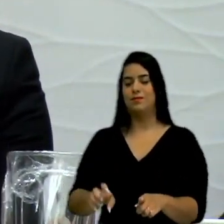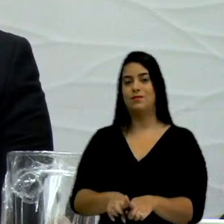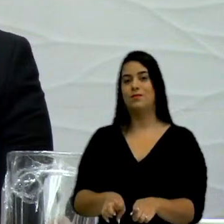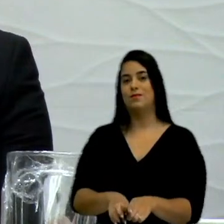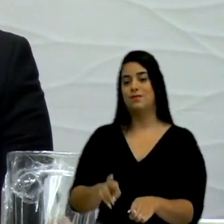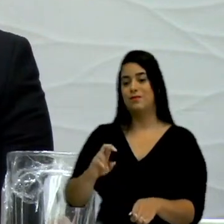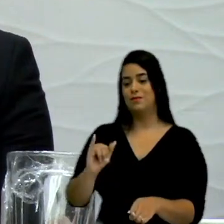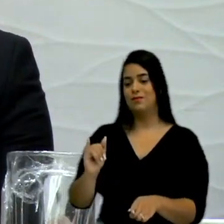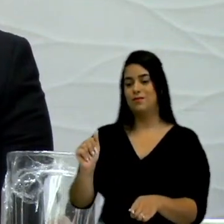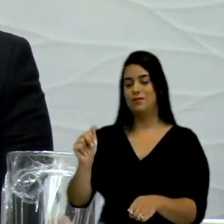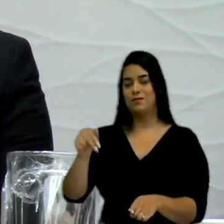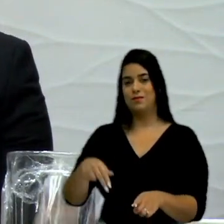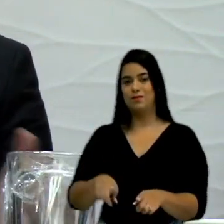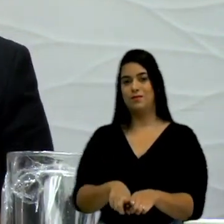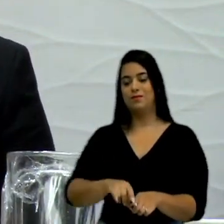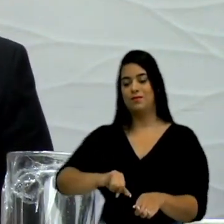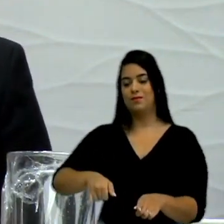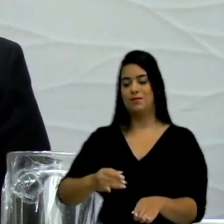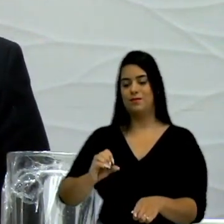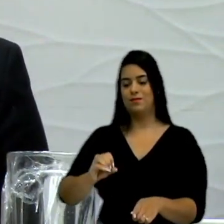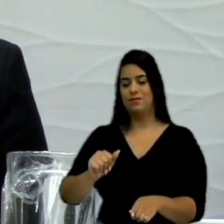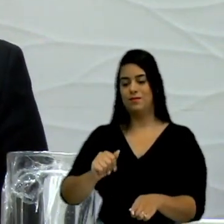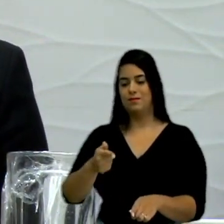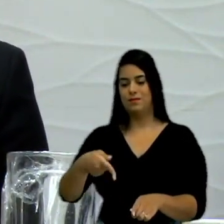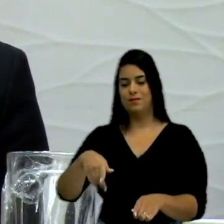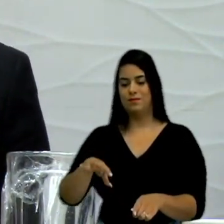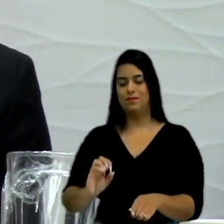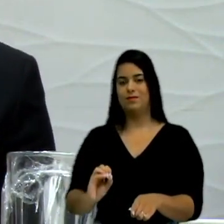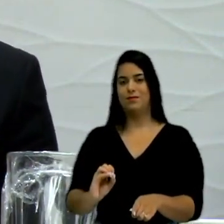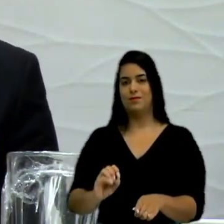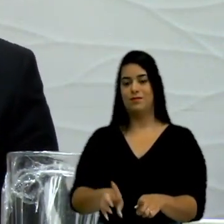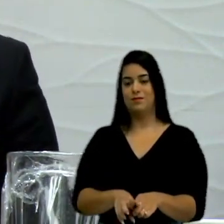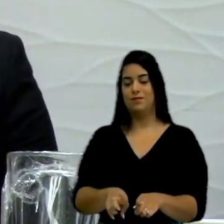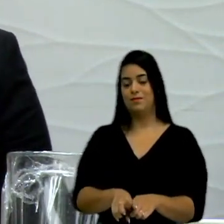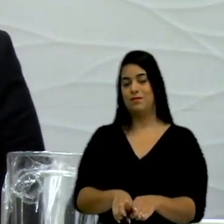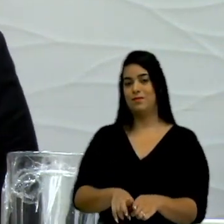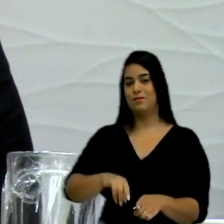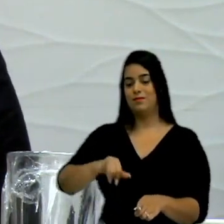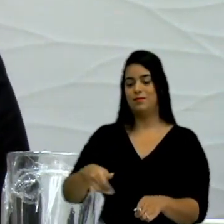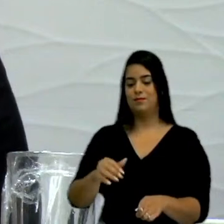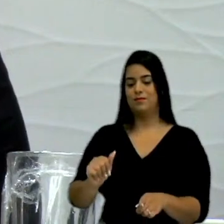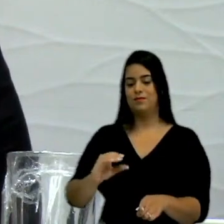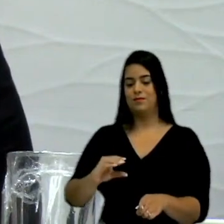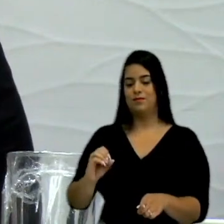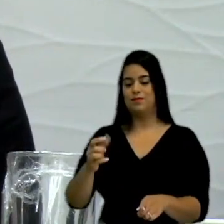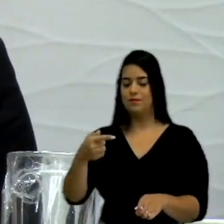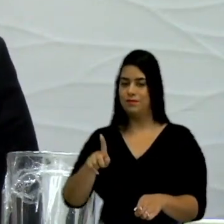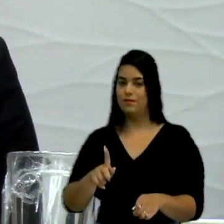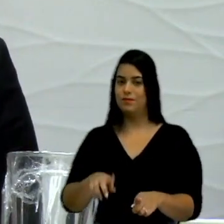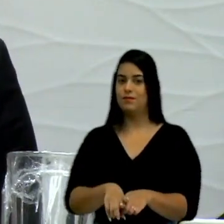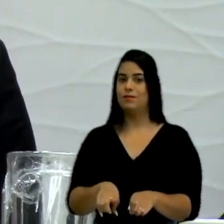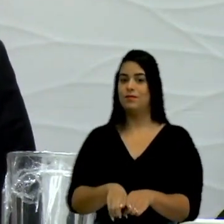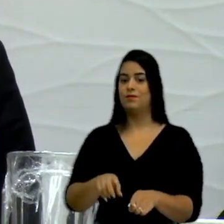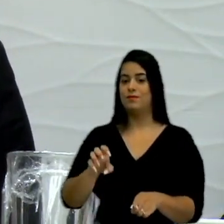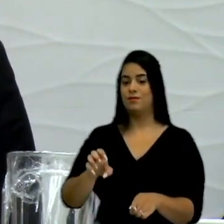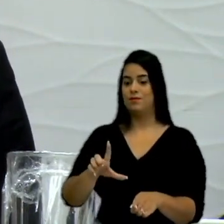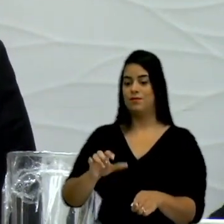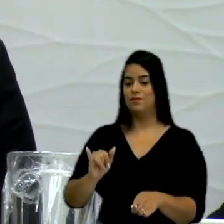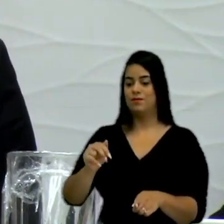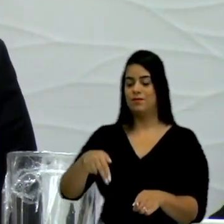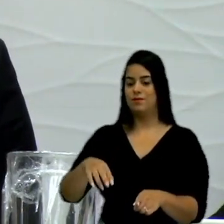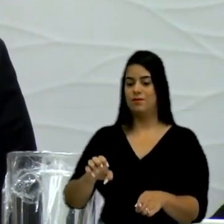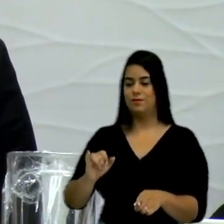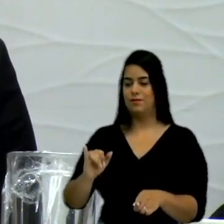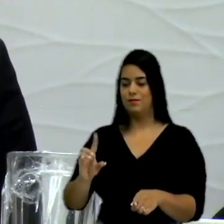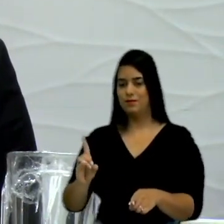Pontes, a João da Rádio e seu filho Luiz Neto, a Jacó da Padaria, a Elineide Vilela, gestora